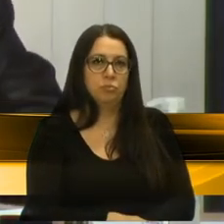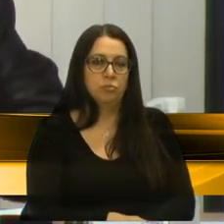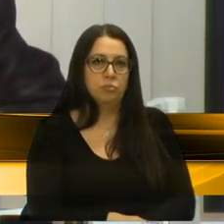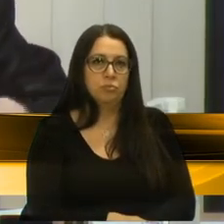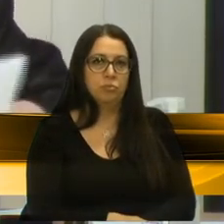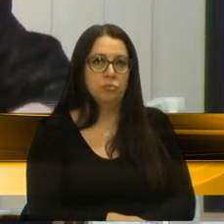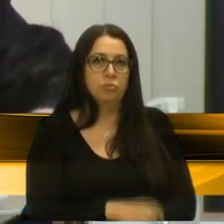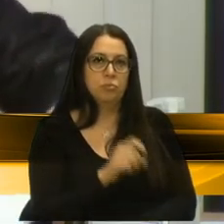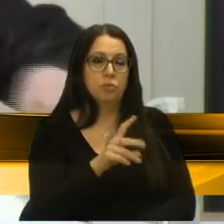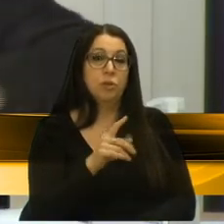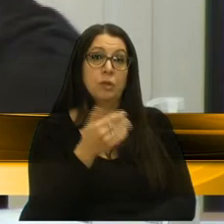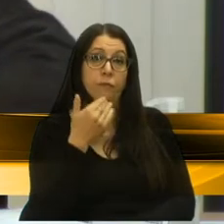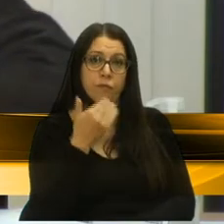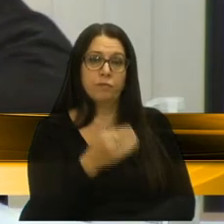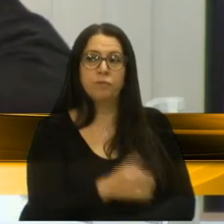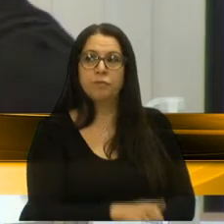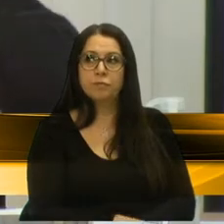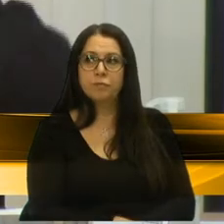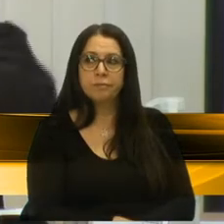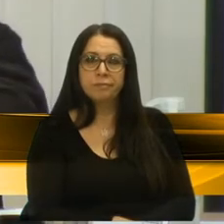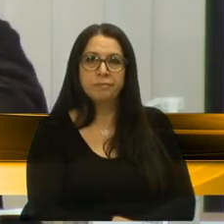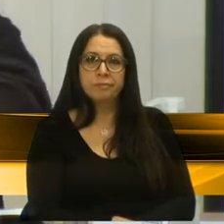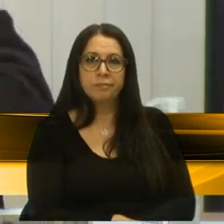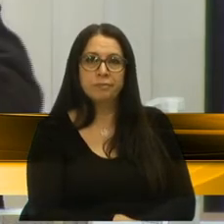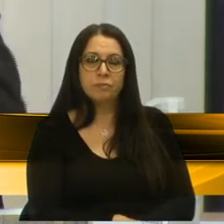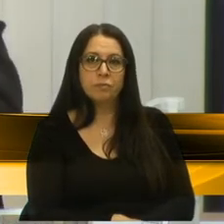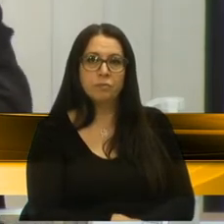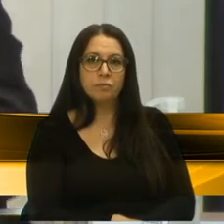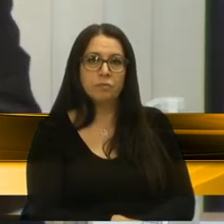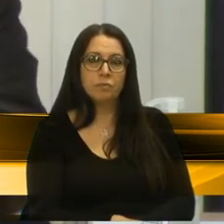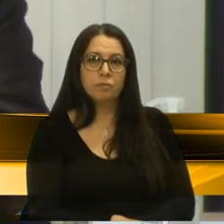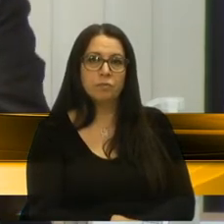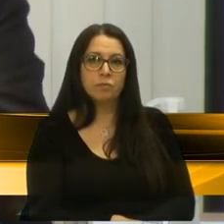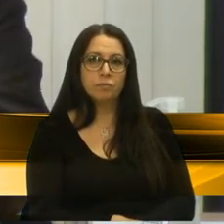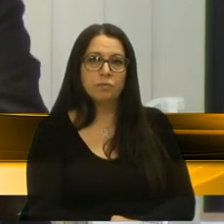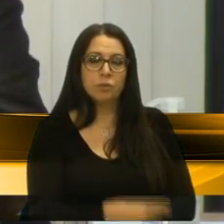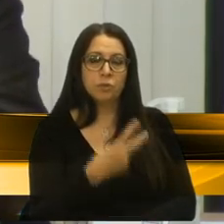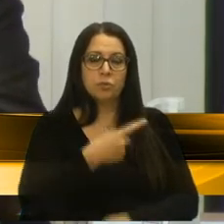Sim, 12 favoráveis. Em segunda discussão e votação,